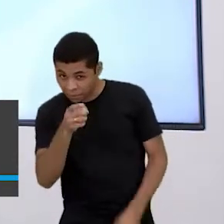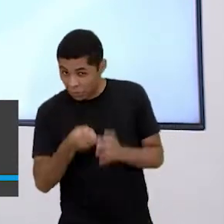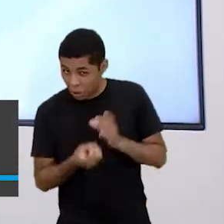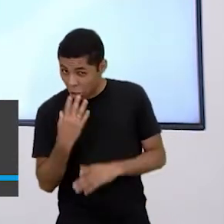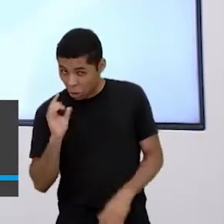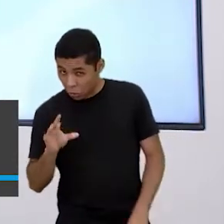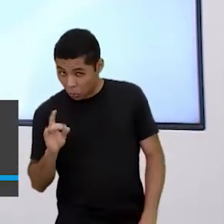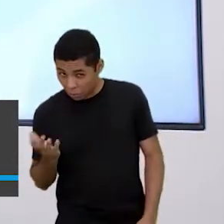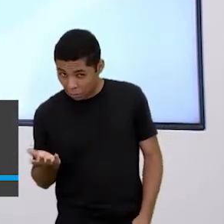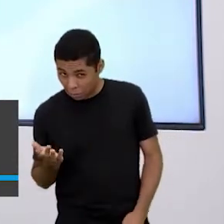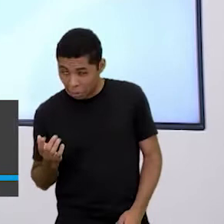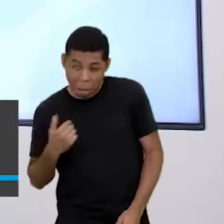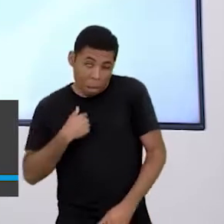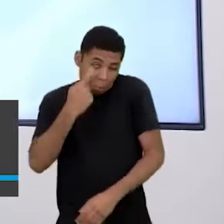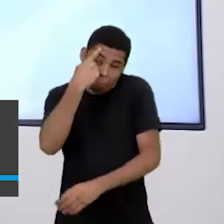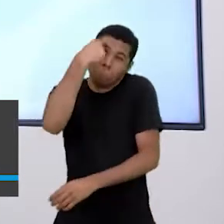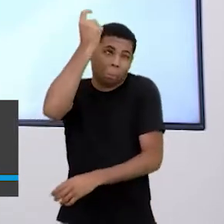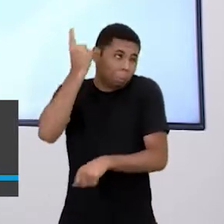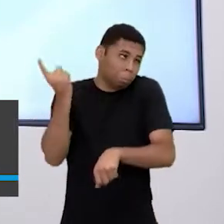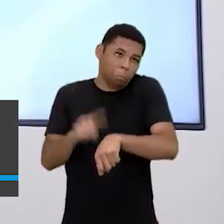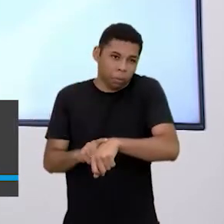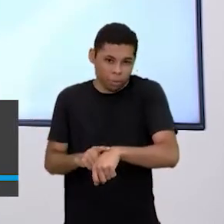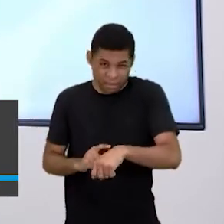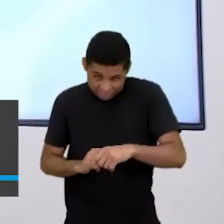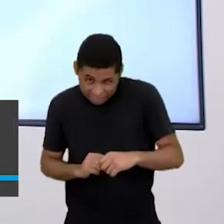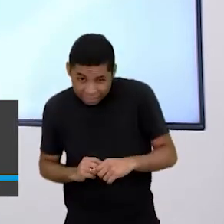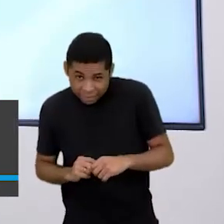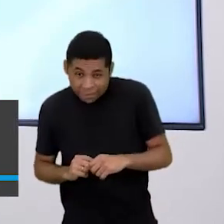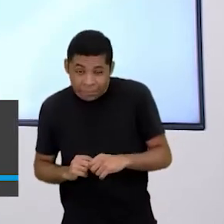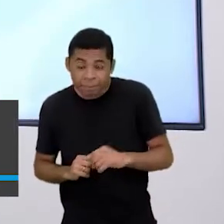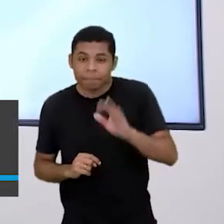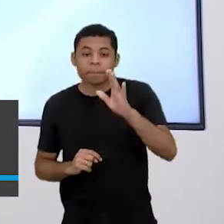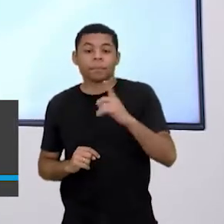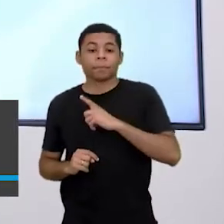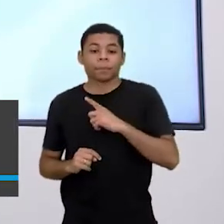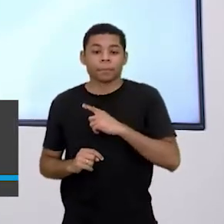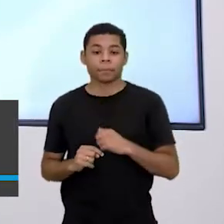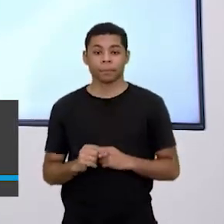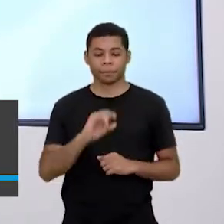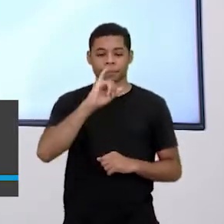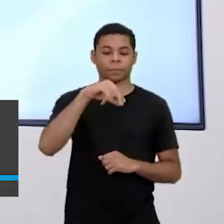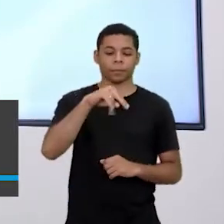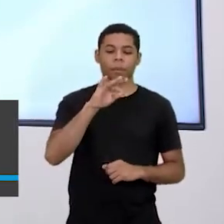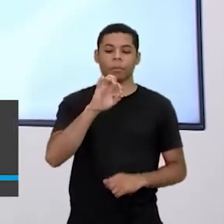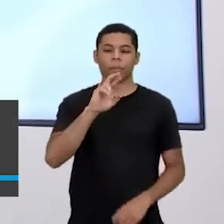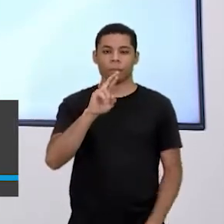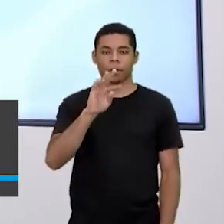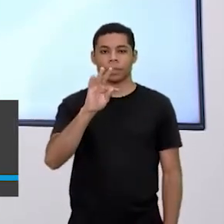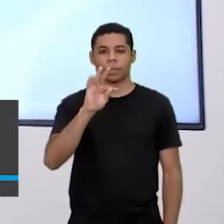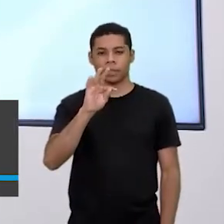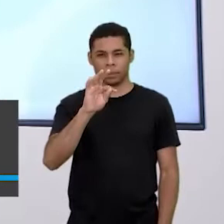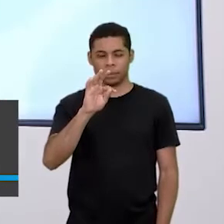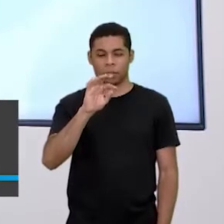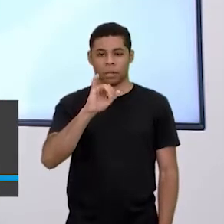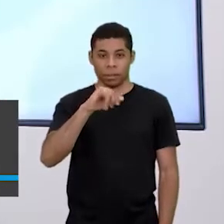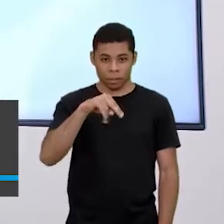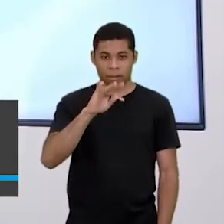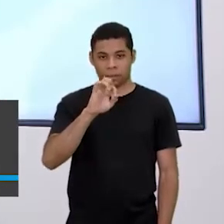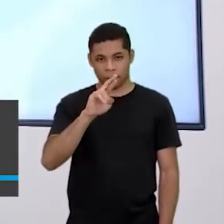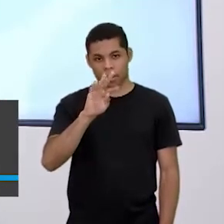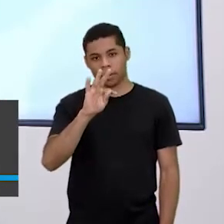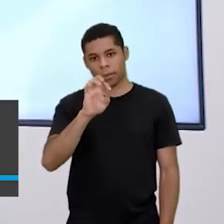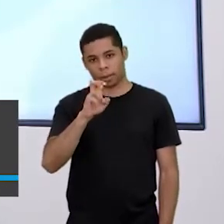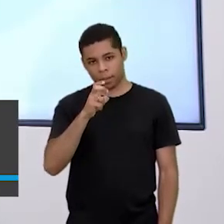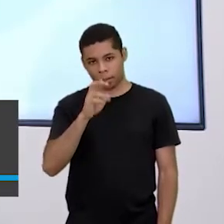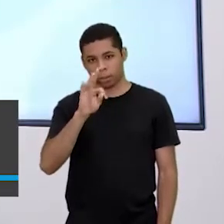do nada mesmo? Será que a gente tem... Porque a gente tem uma coisa que chama-se intertextualidade, que eu já falei em outras aulas, né? Que a